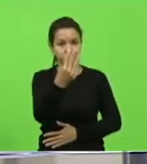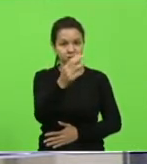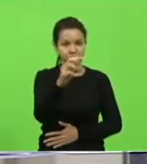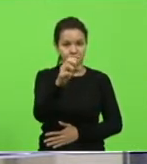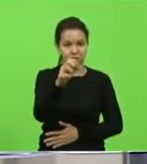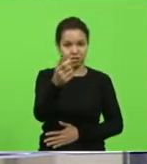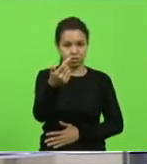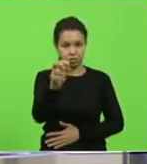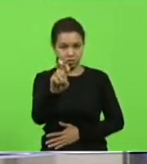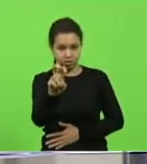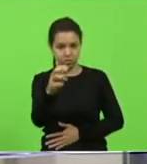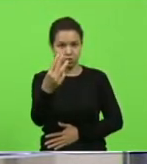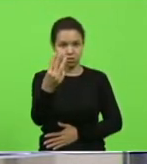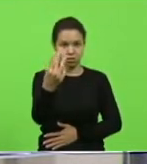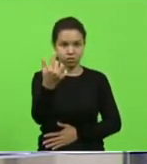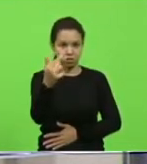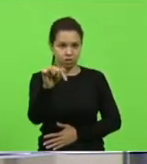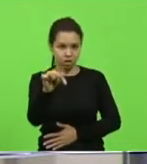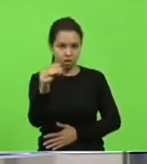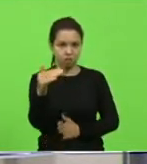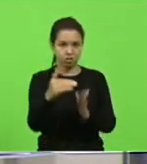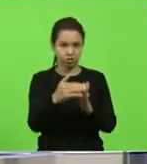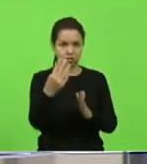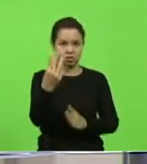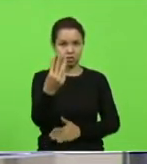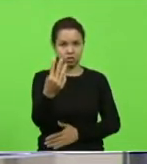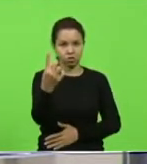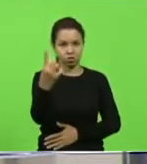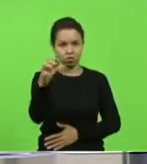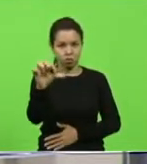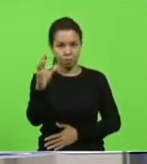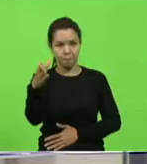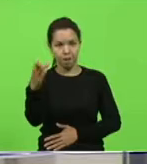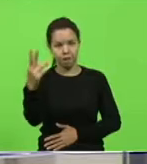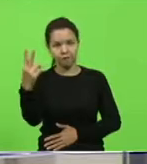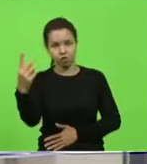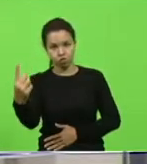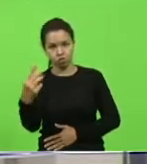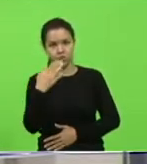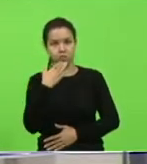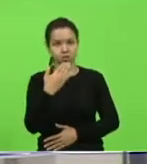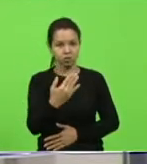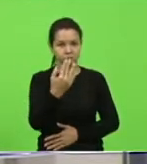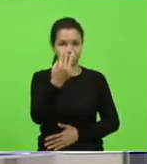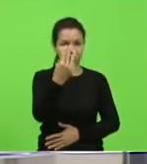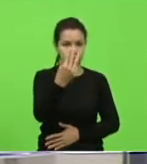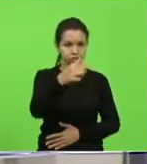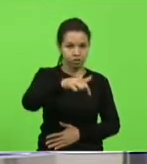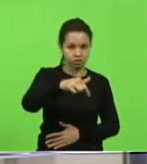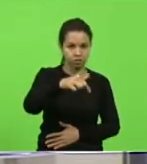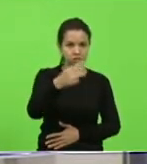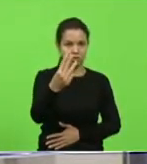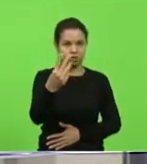315/317 a 319/2002 um e os requerimentos número